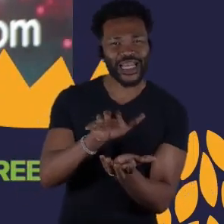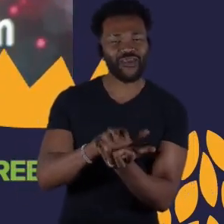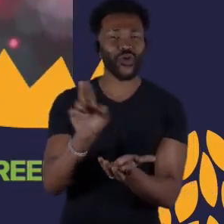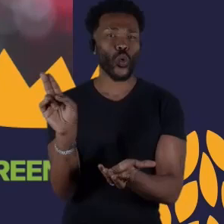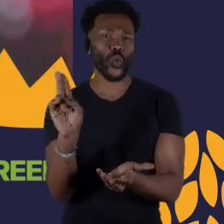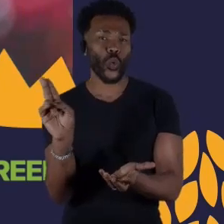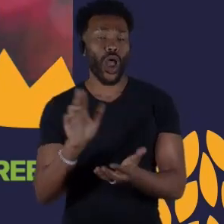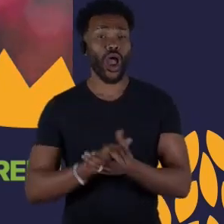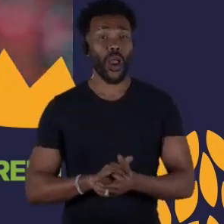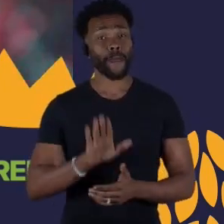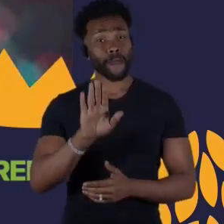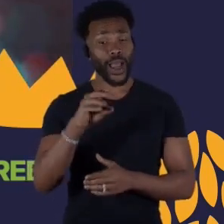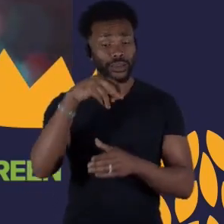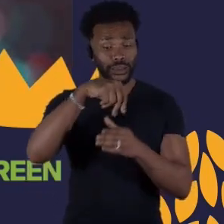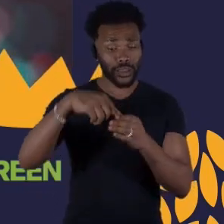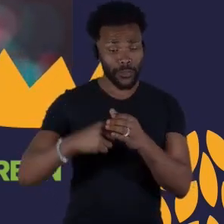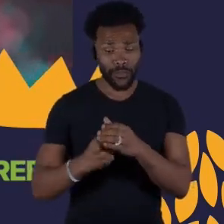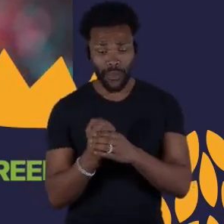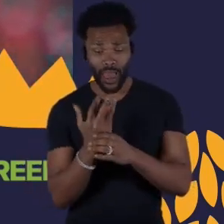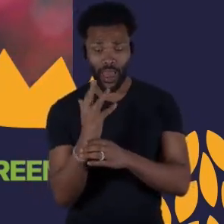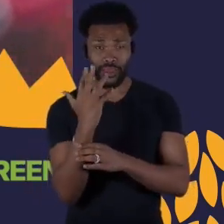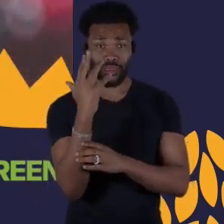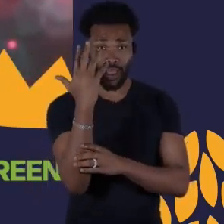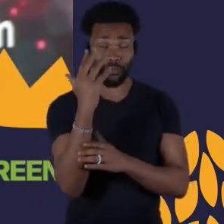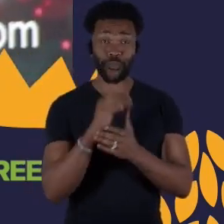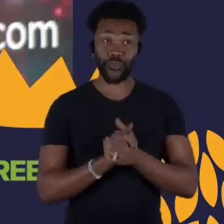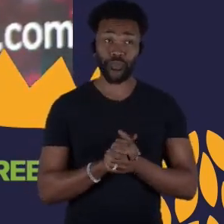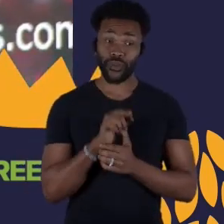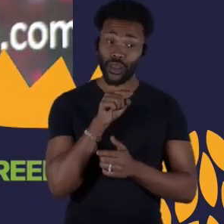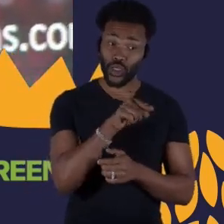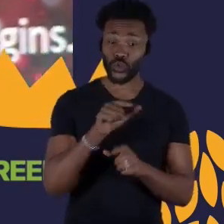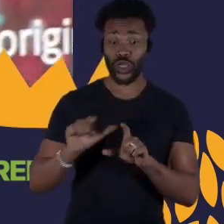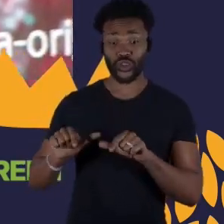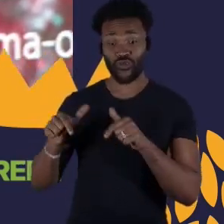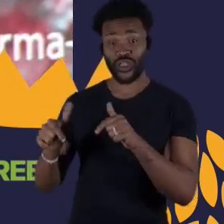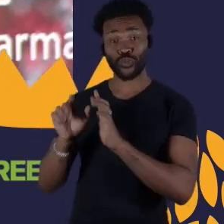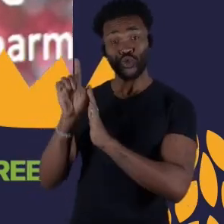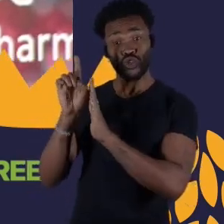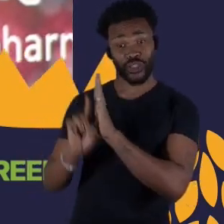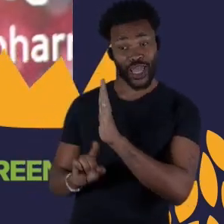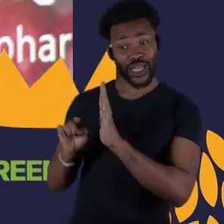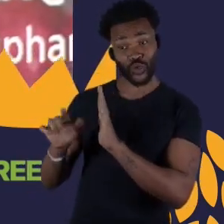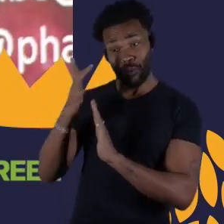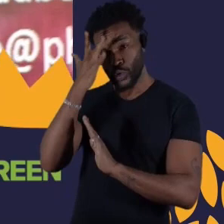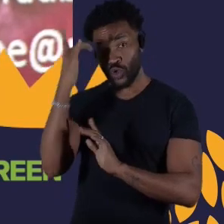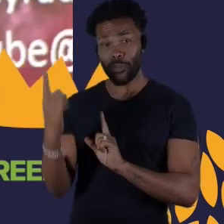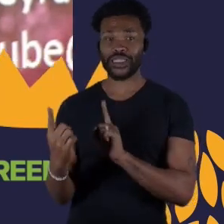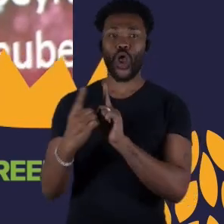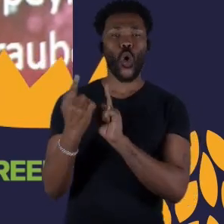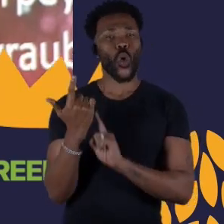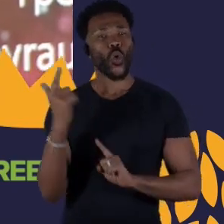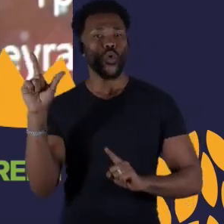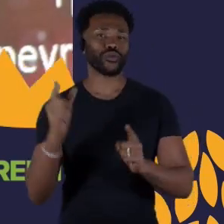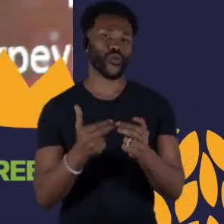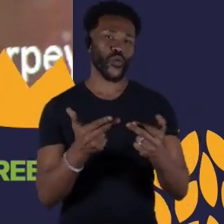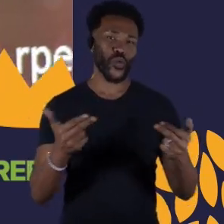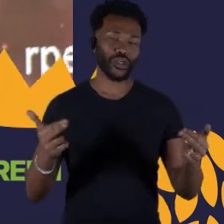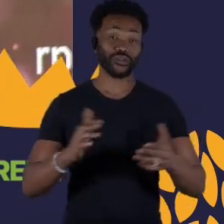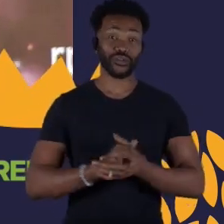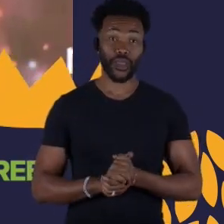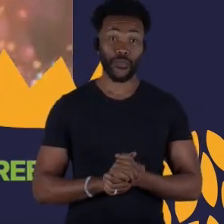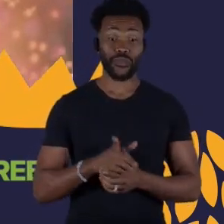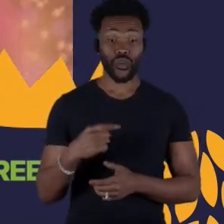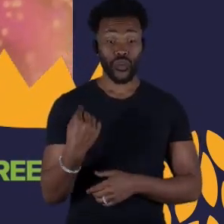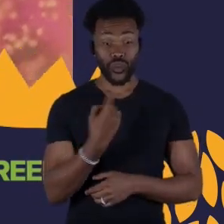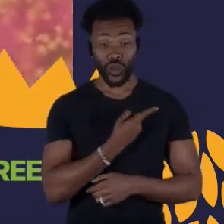mas planta é uma coisa. Ativismo pelos direitos dos pacientes é outra coisa. E temos